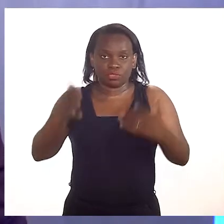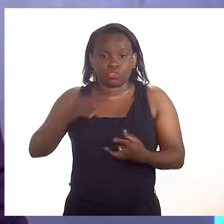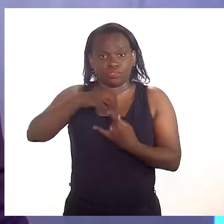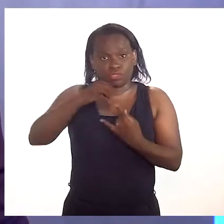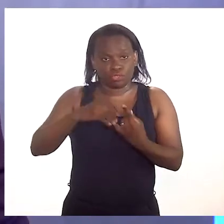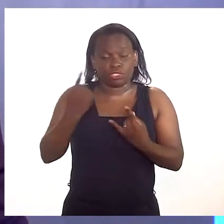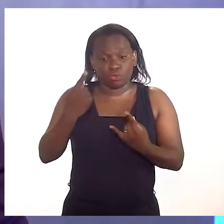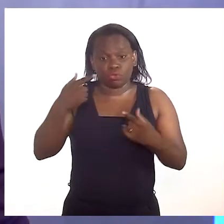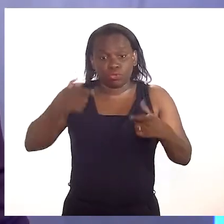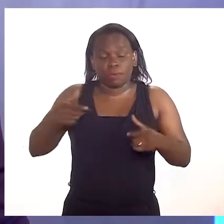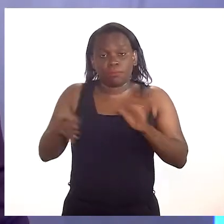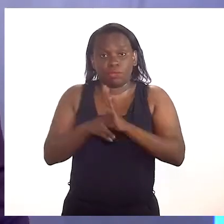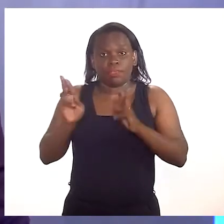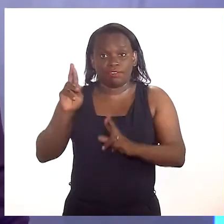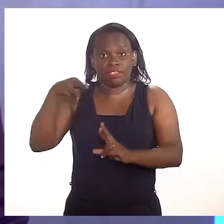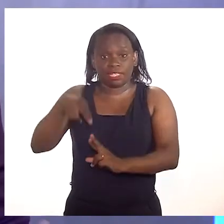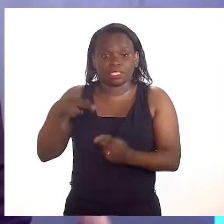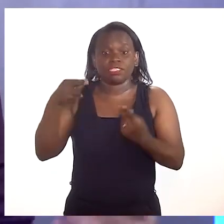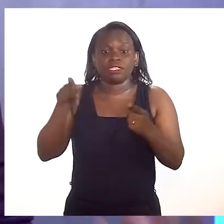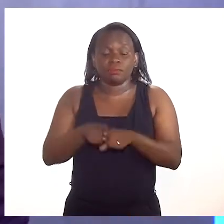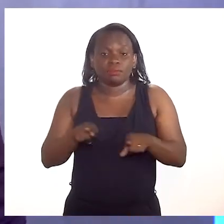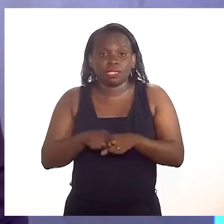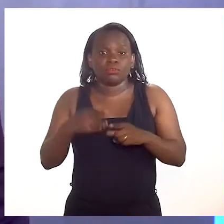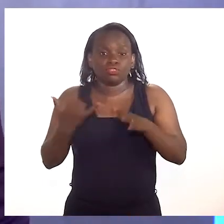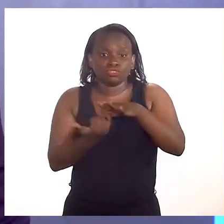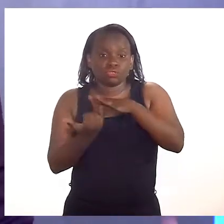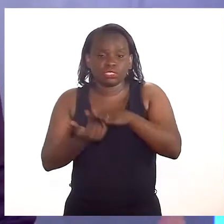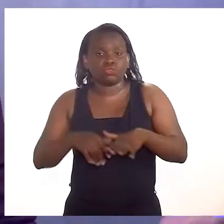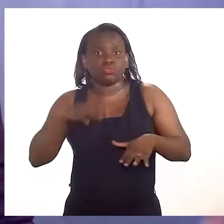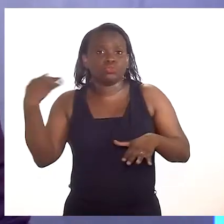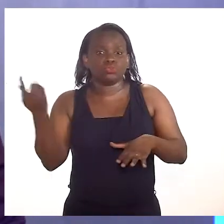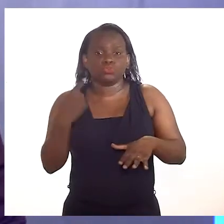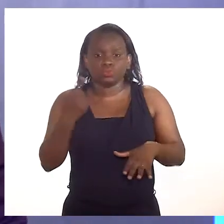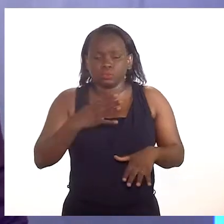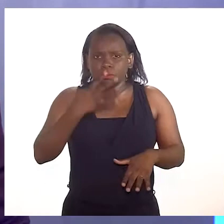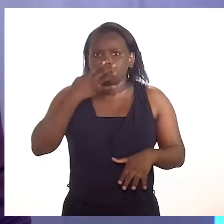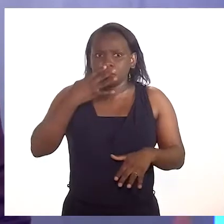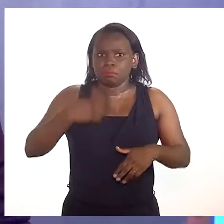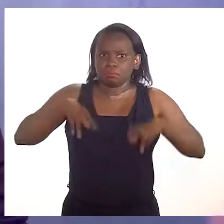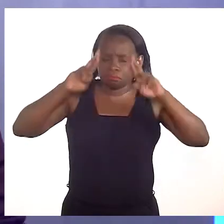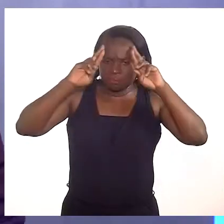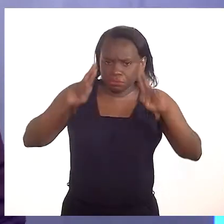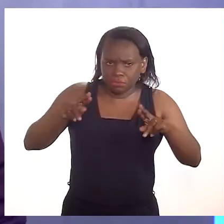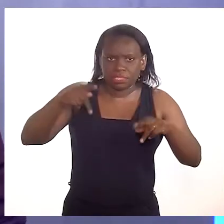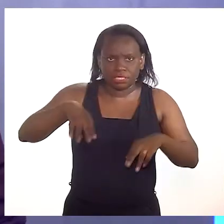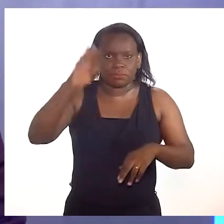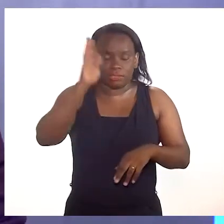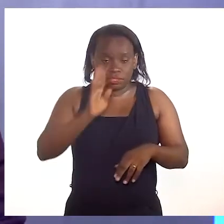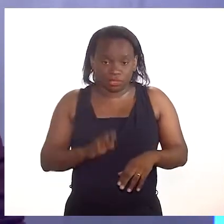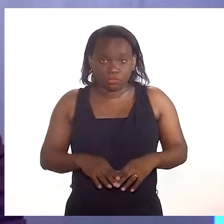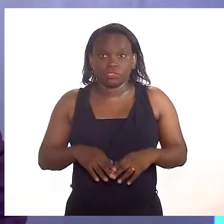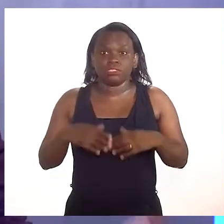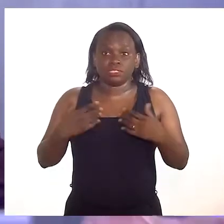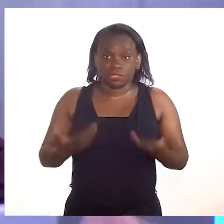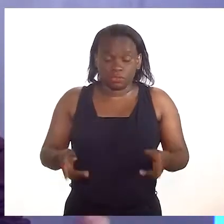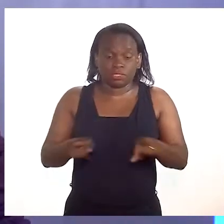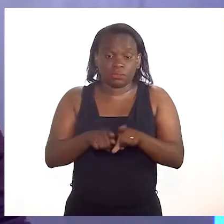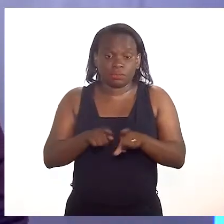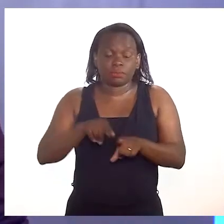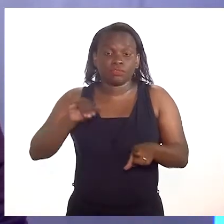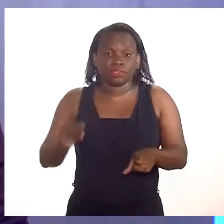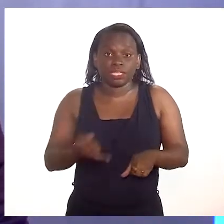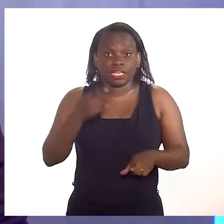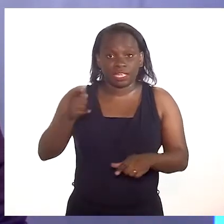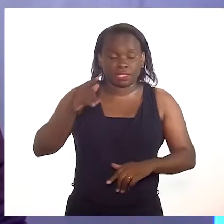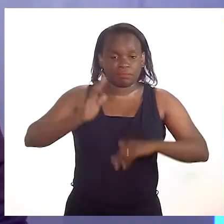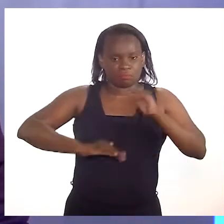Fiocruz é um desses centros de referência e uma das instituições mais admiradas e respeitadas desse país, e aproveitar